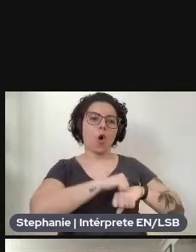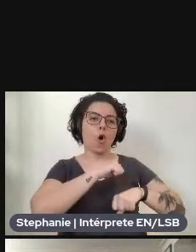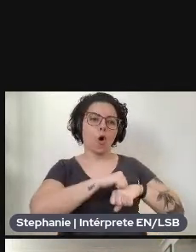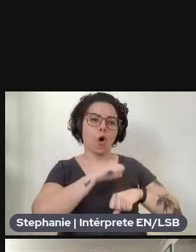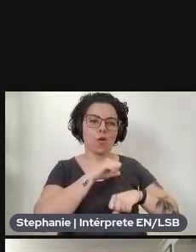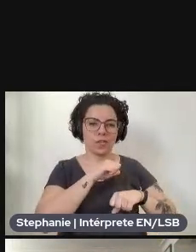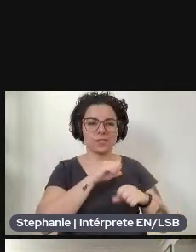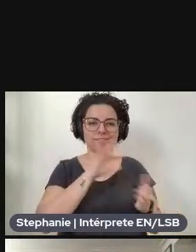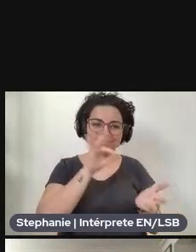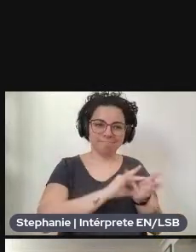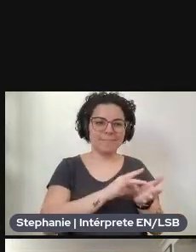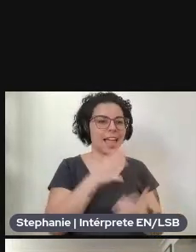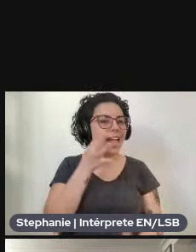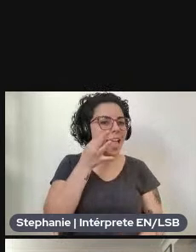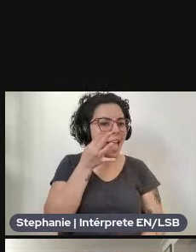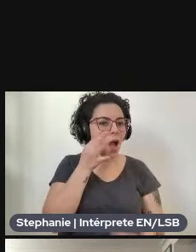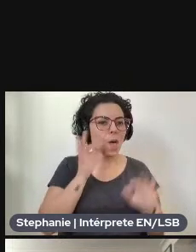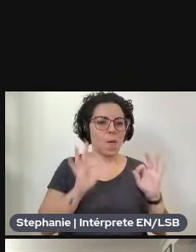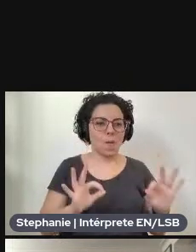Nesta visão deste